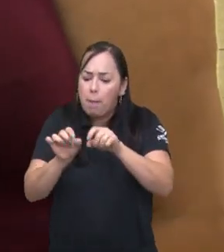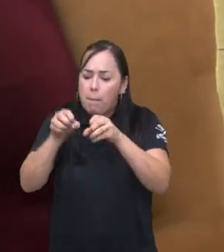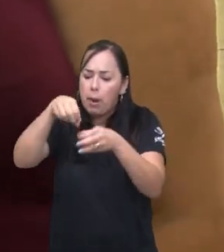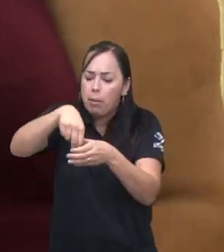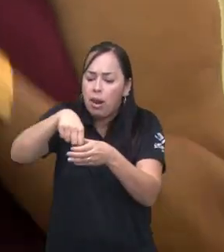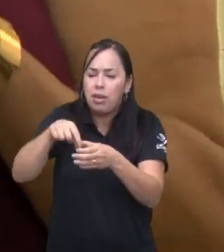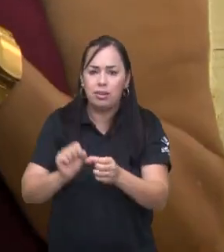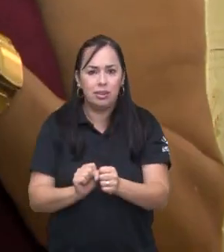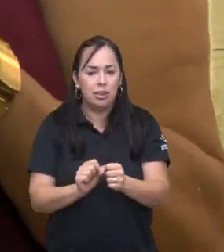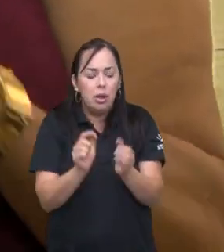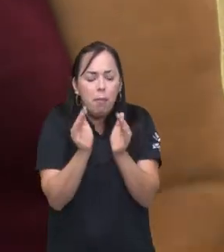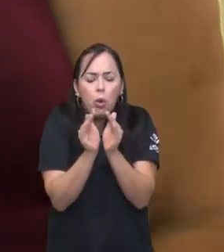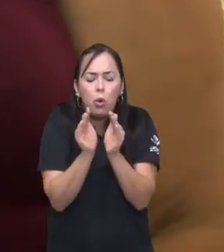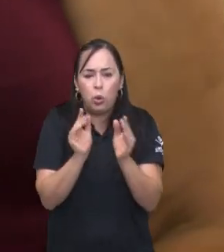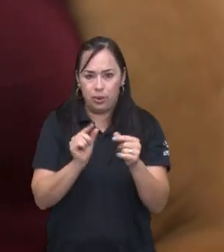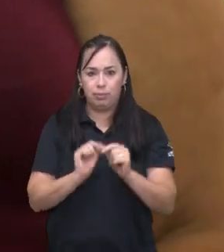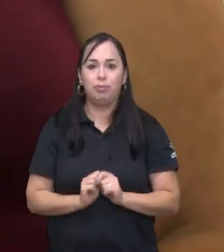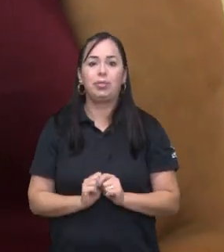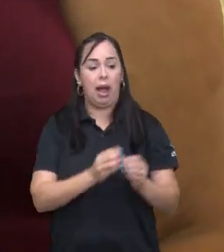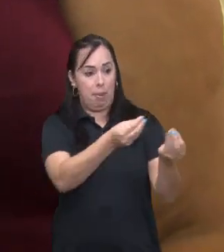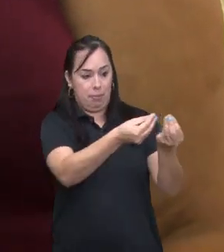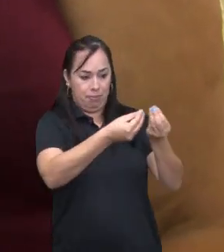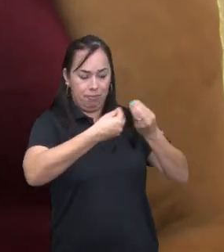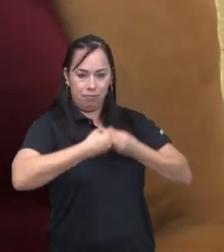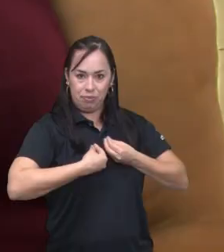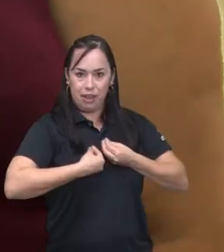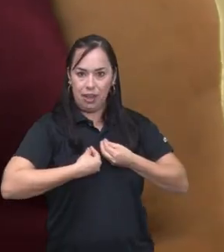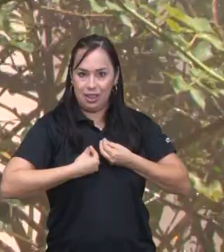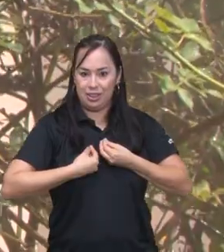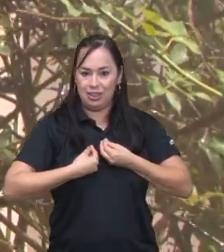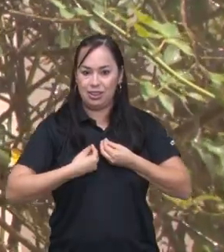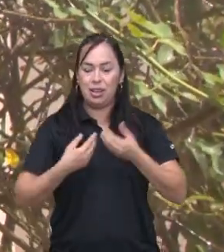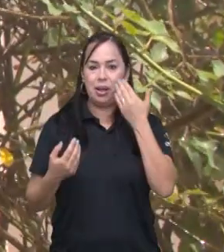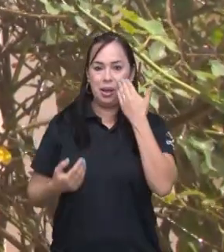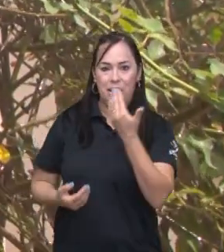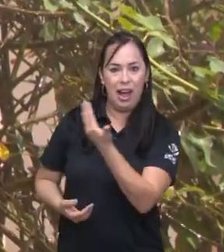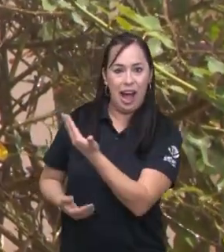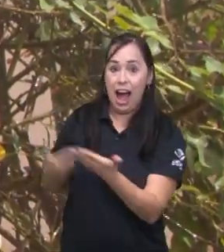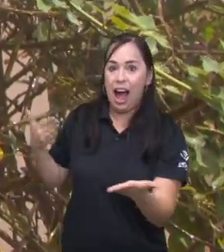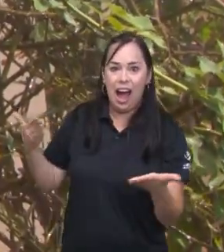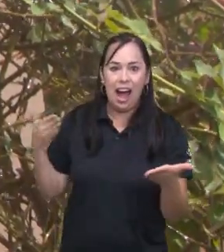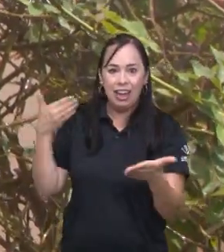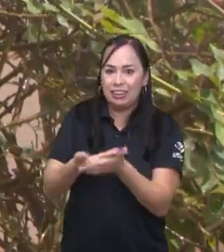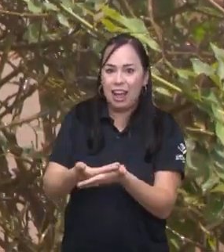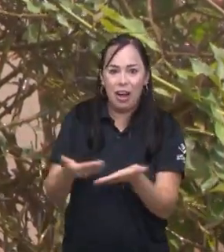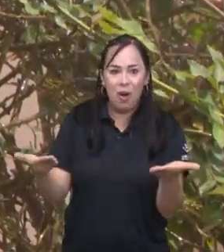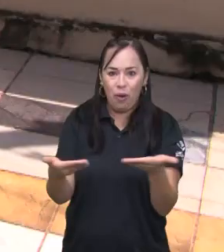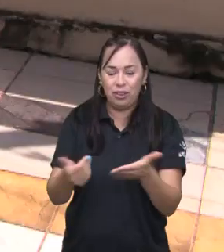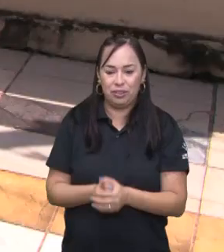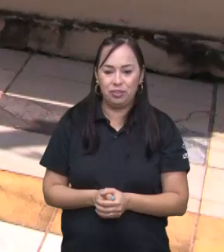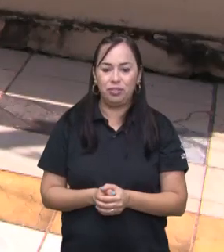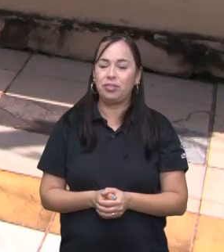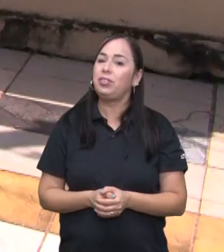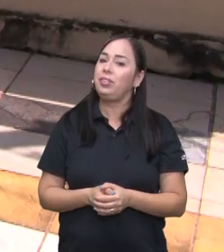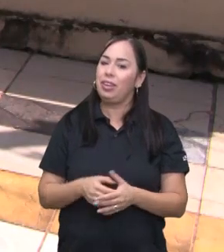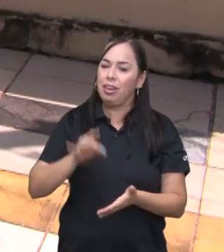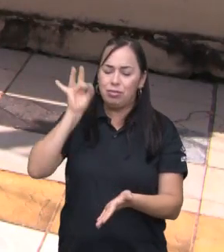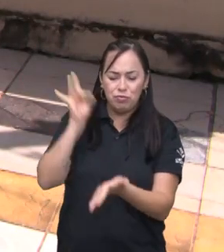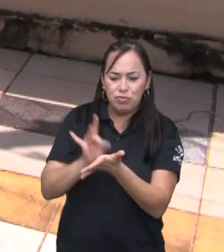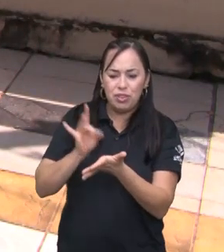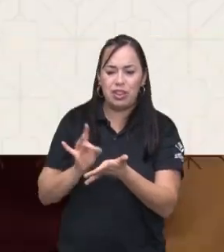quer? Desse tamanho. Aí trouxe, eu plantei, é que eu tenho ela até hoje. Então foi se cumprindo.